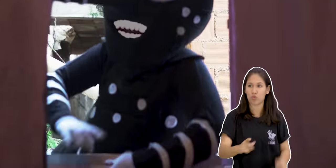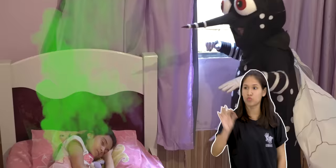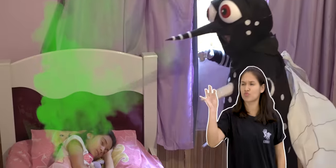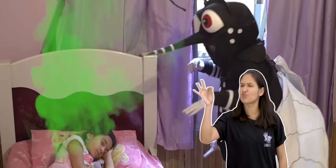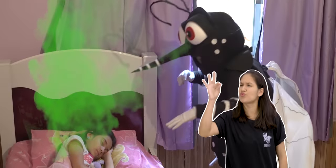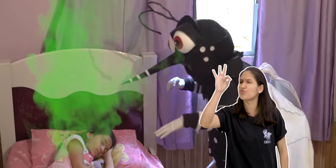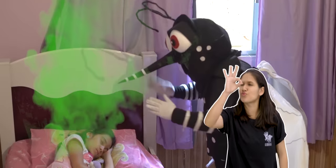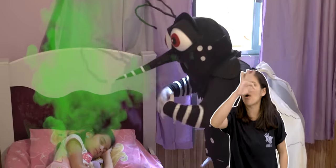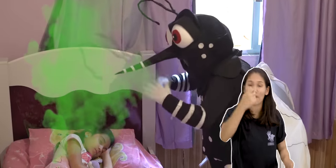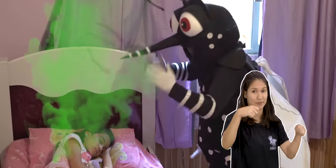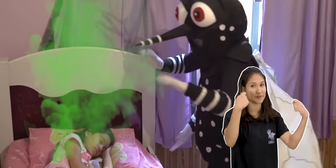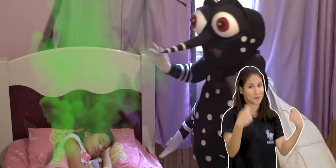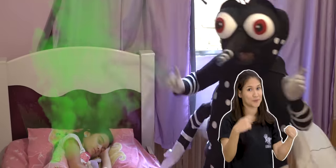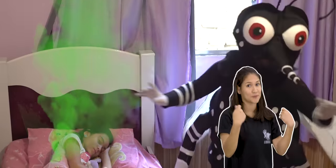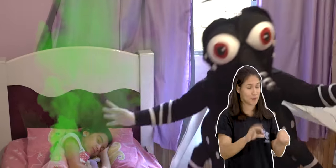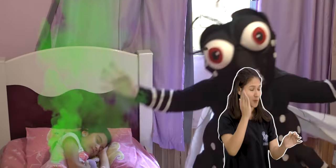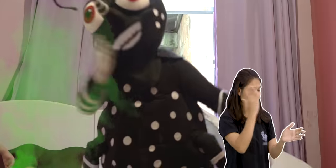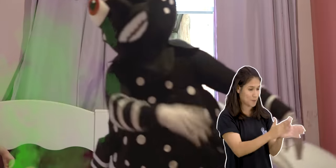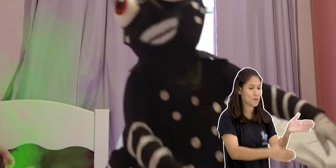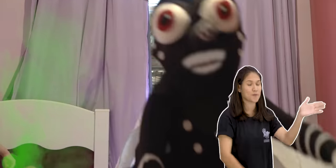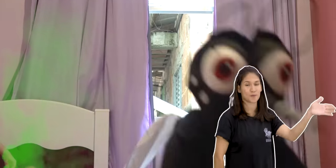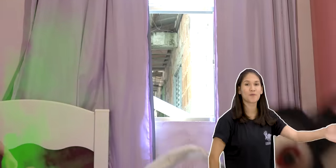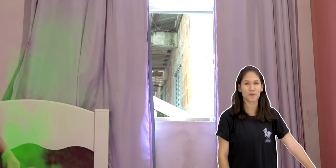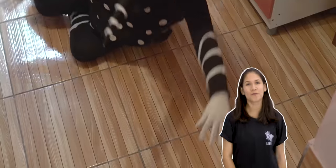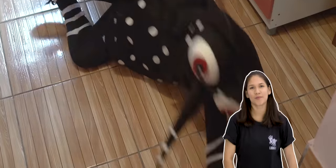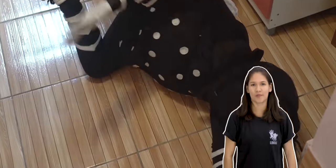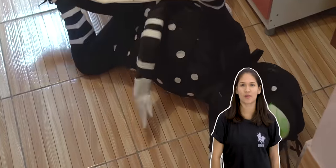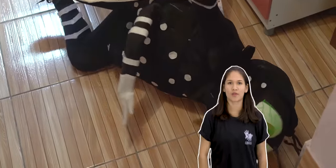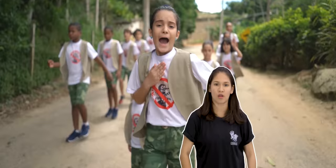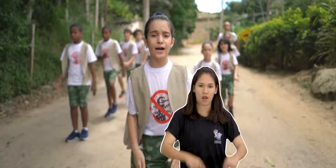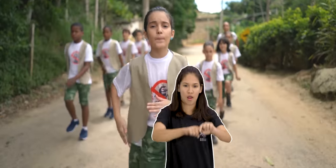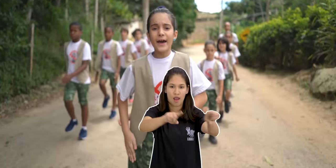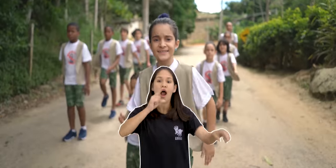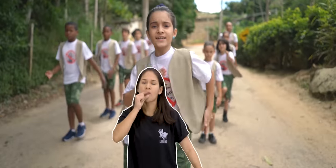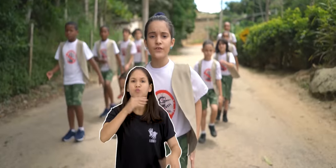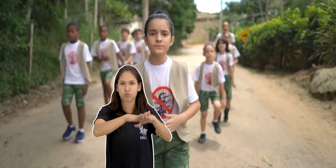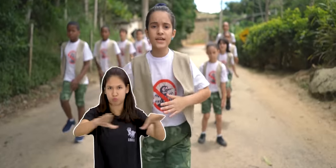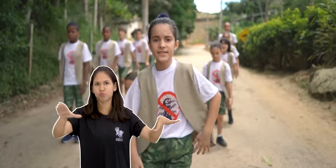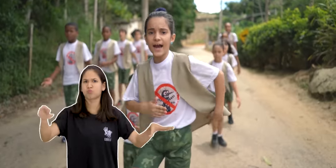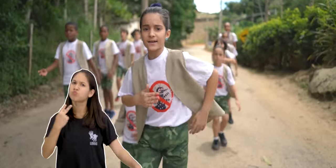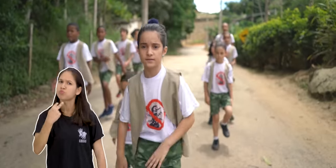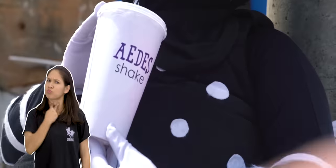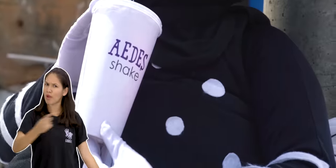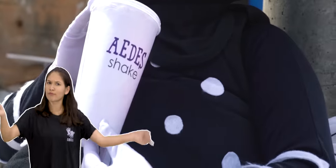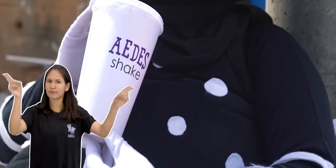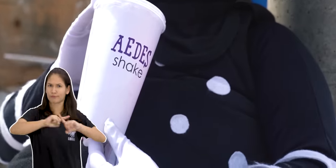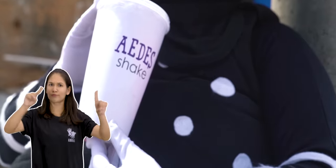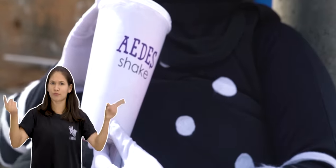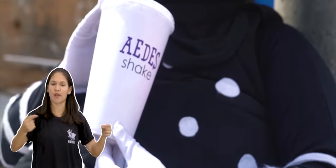acabou. O mosquito vai ter que fugir. Água parada, não vamos deixar.